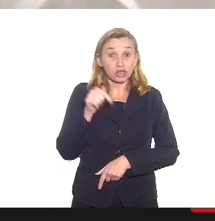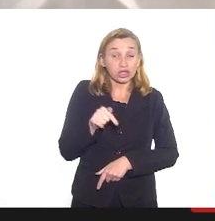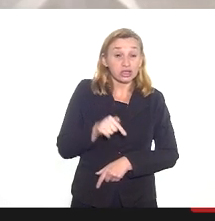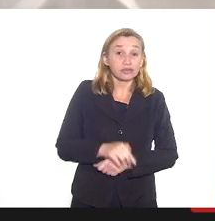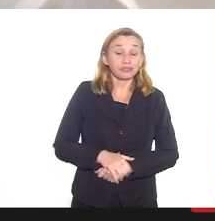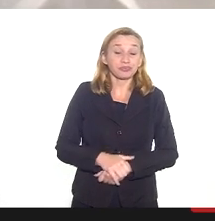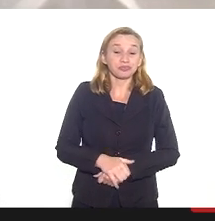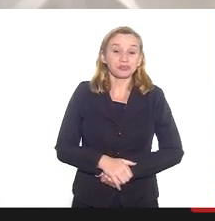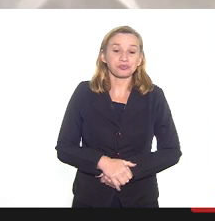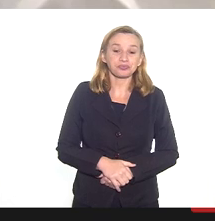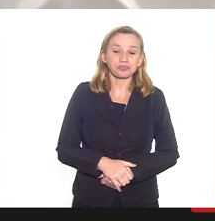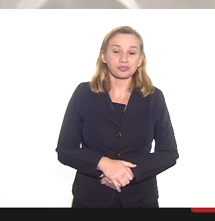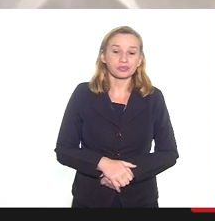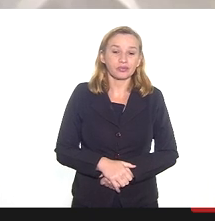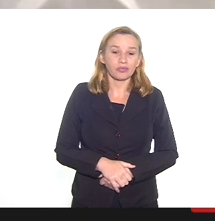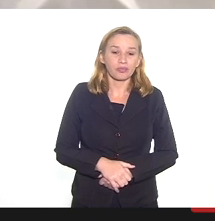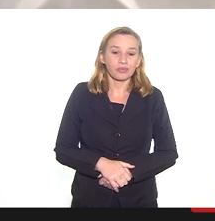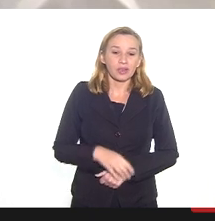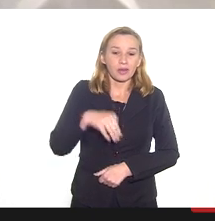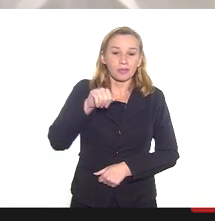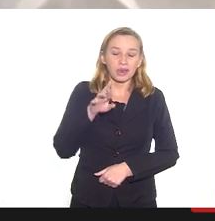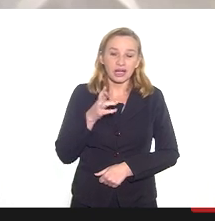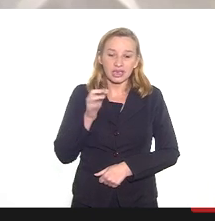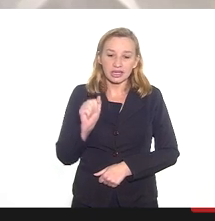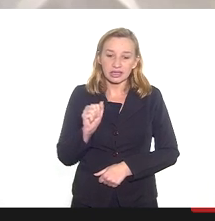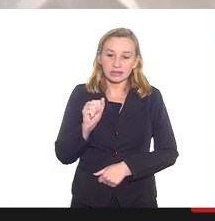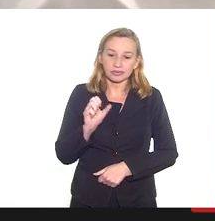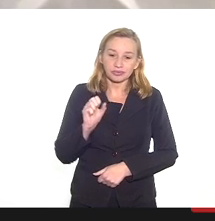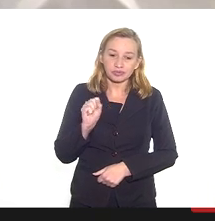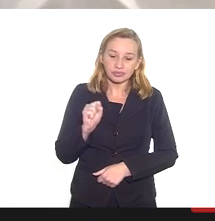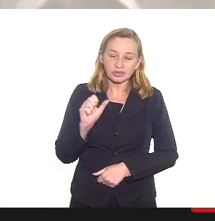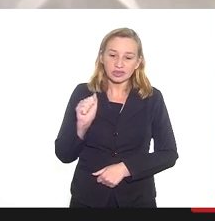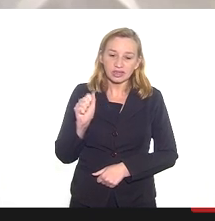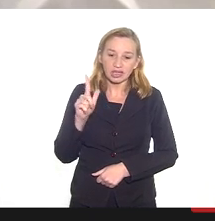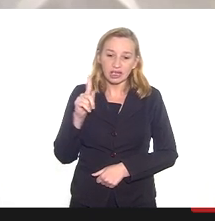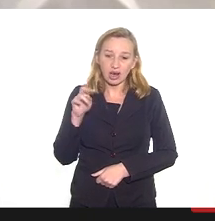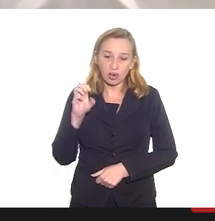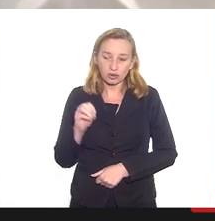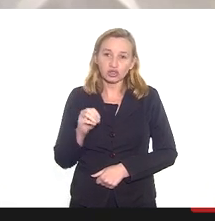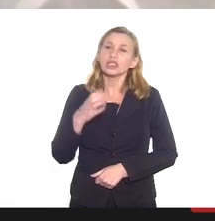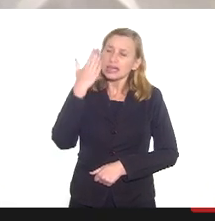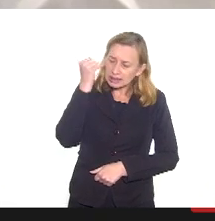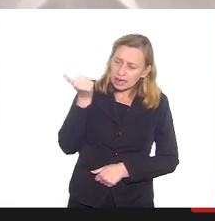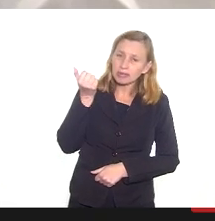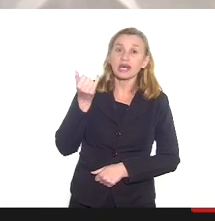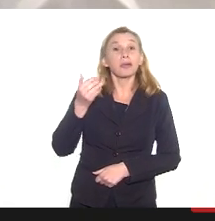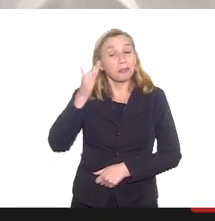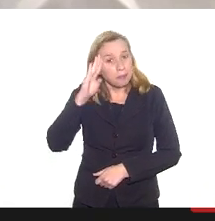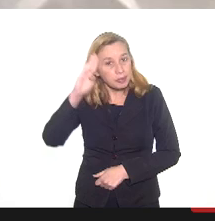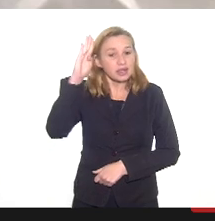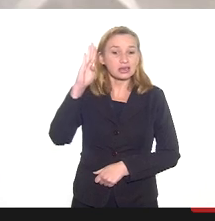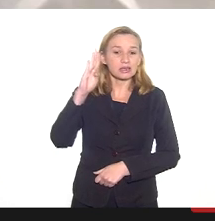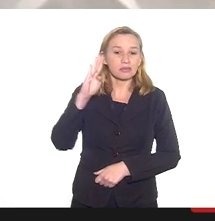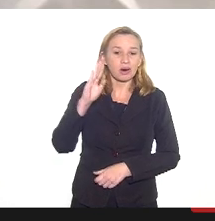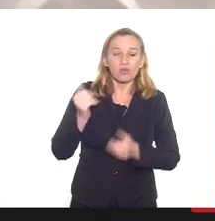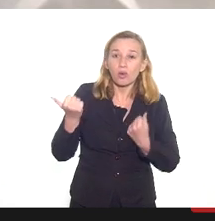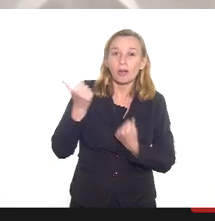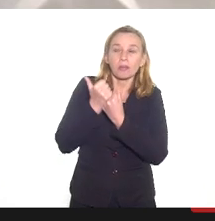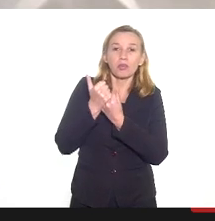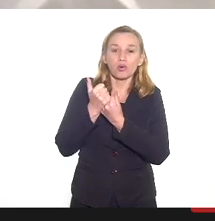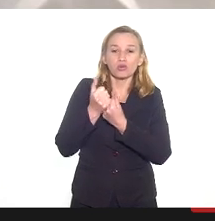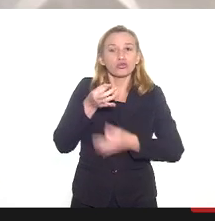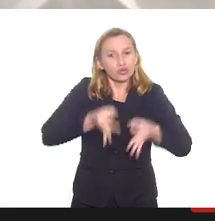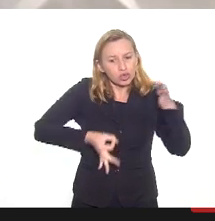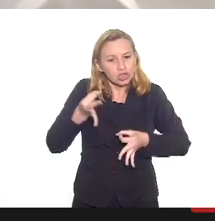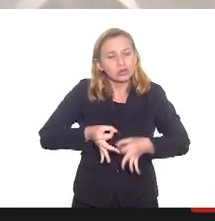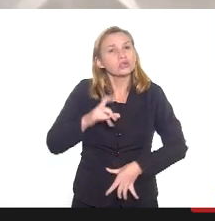né, a Marisa Gaudio, a gente sabe que é fundamental o apoio jurídico. Isso